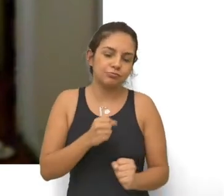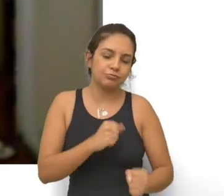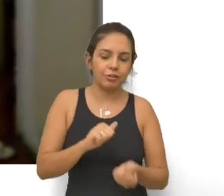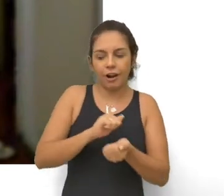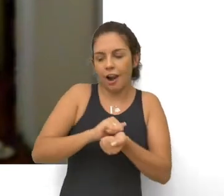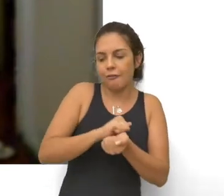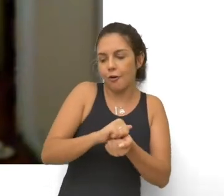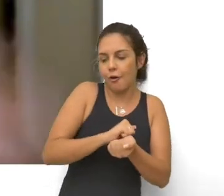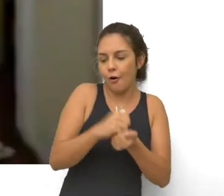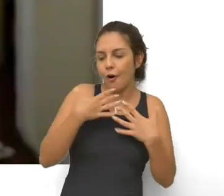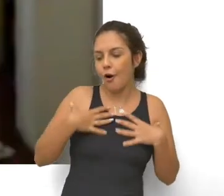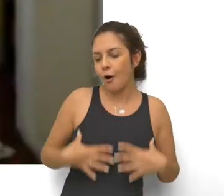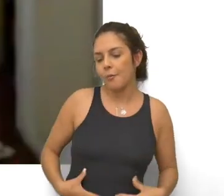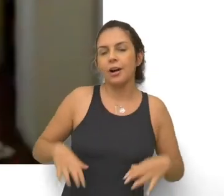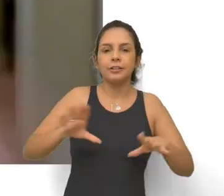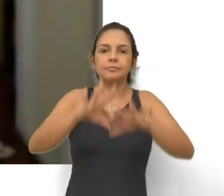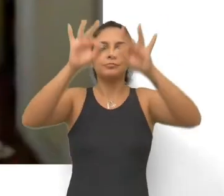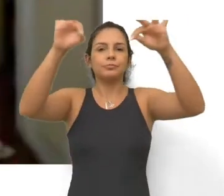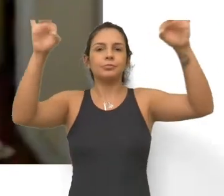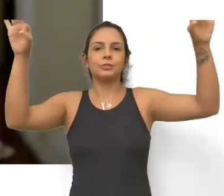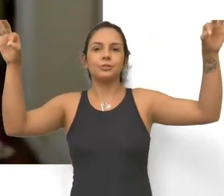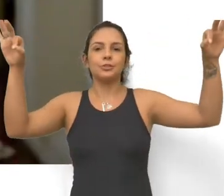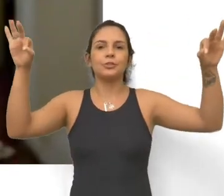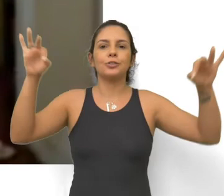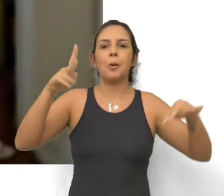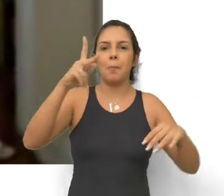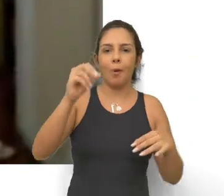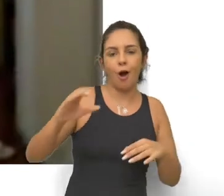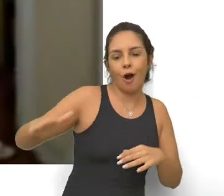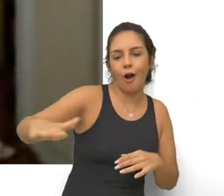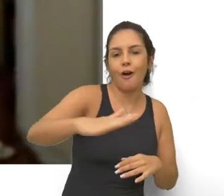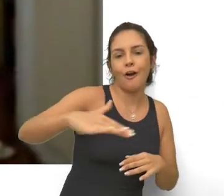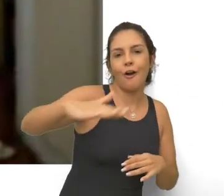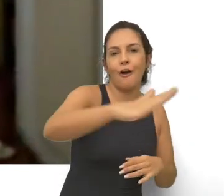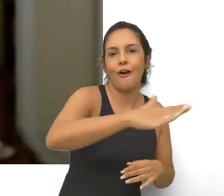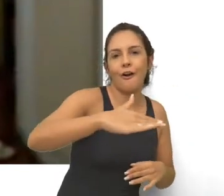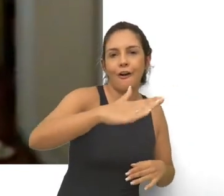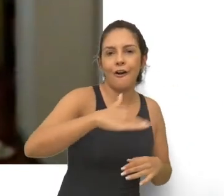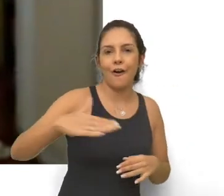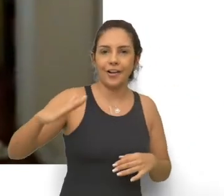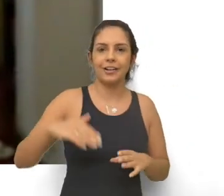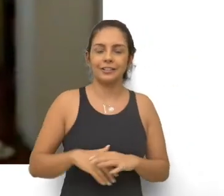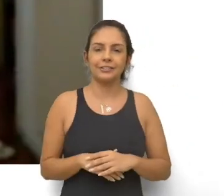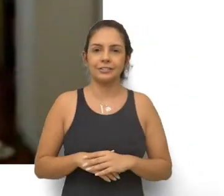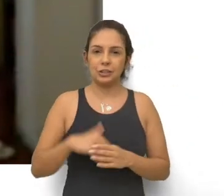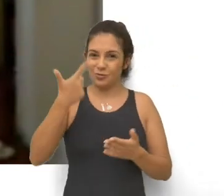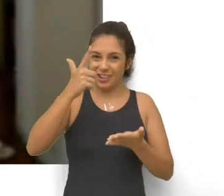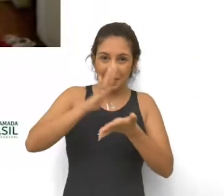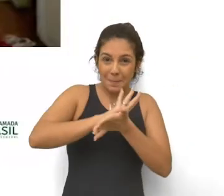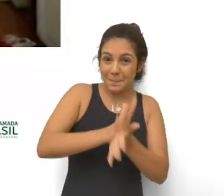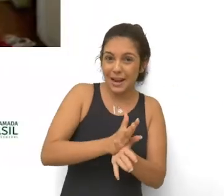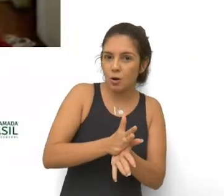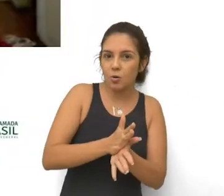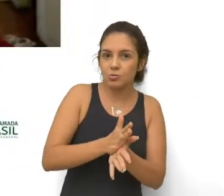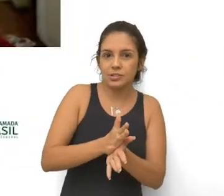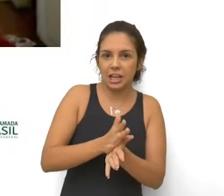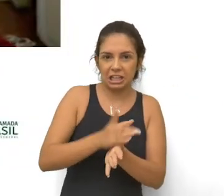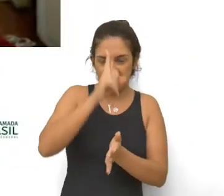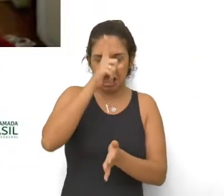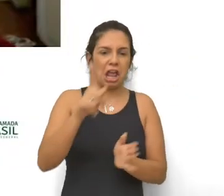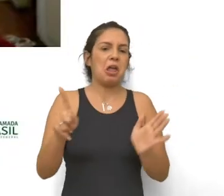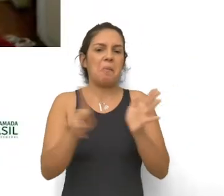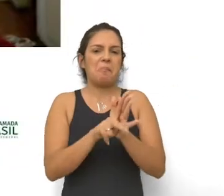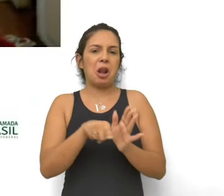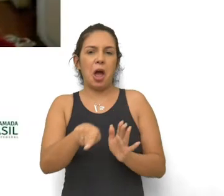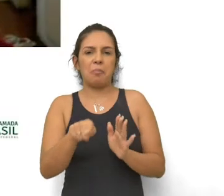roupa, penduro roupa, tiro pó. Isso, se a gente não tem um preconceito contra isso, uma ideia de que isso é